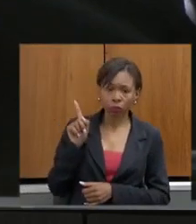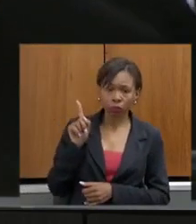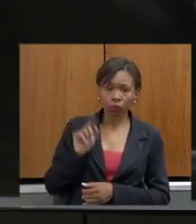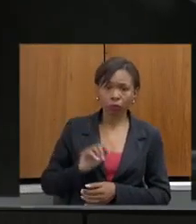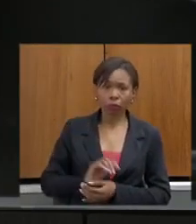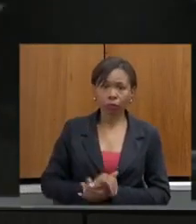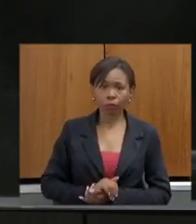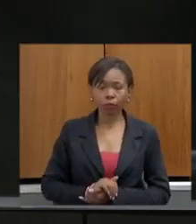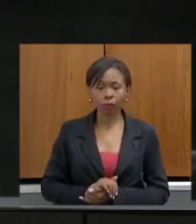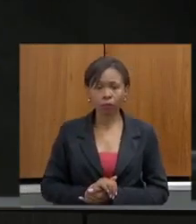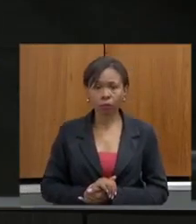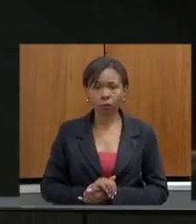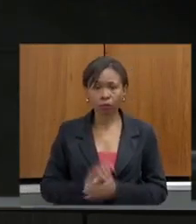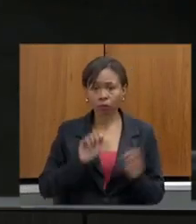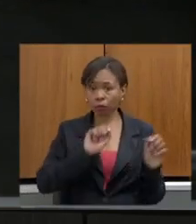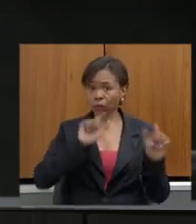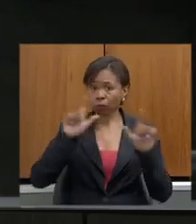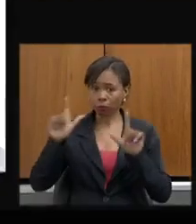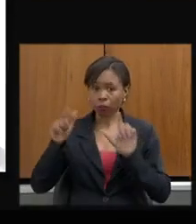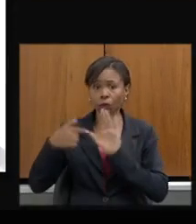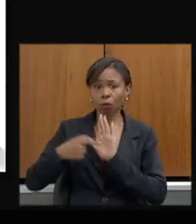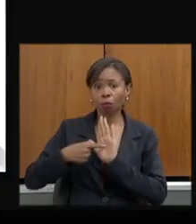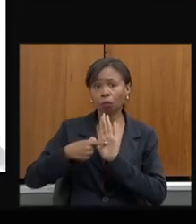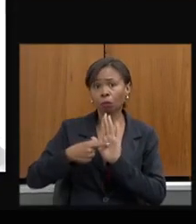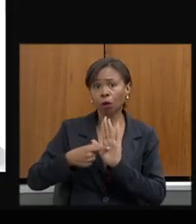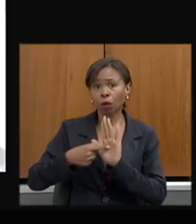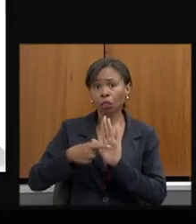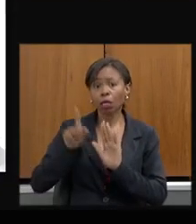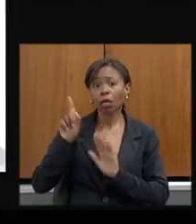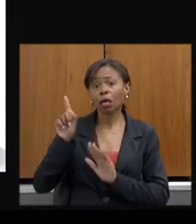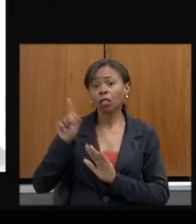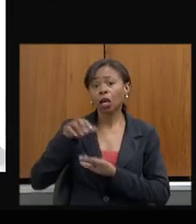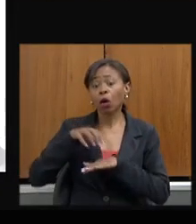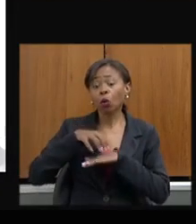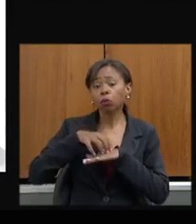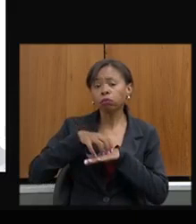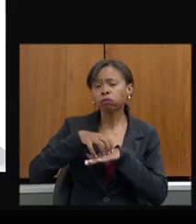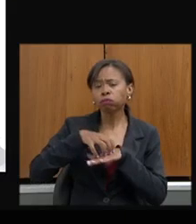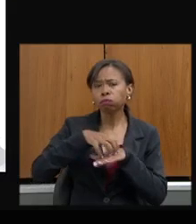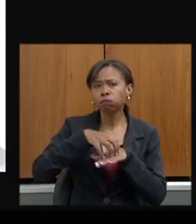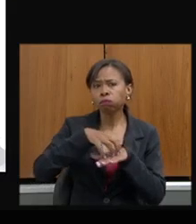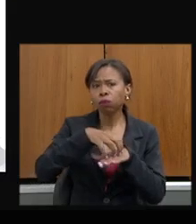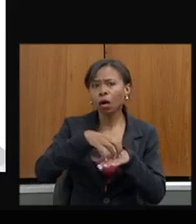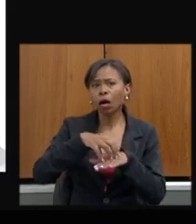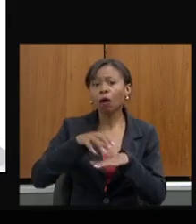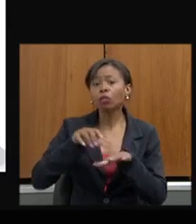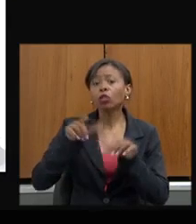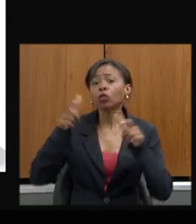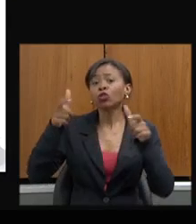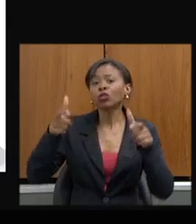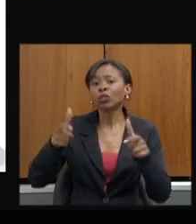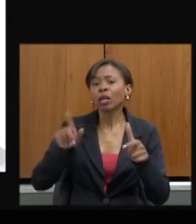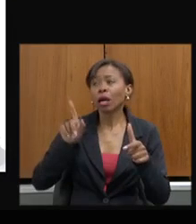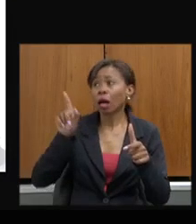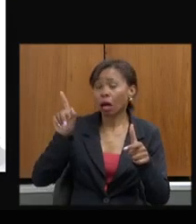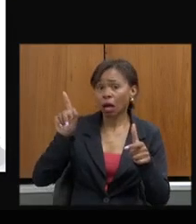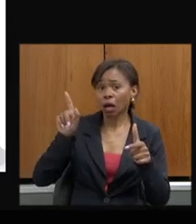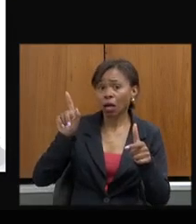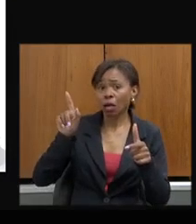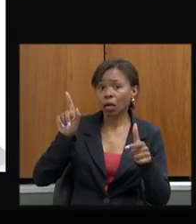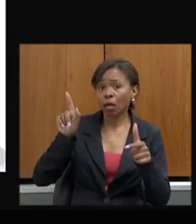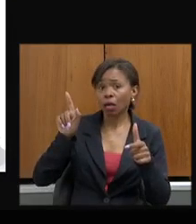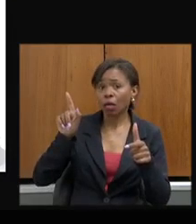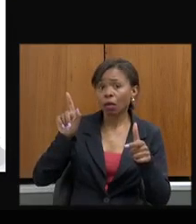passar por favor aí Operação realizada em que e que resultou aí na